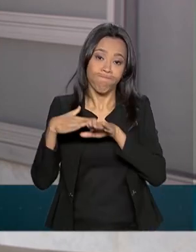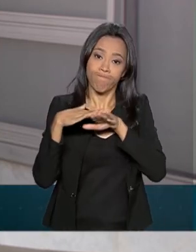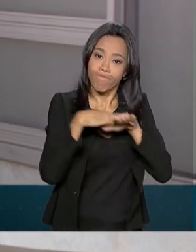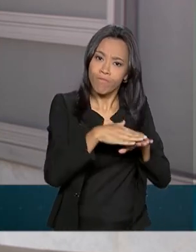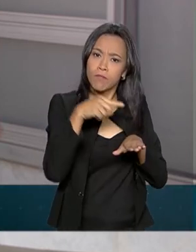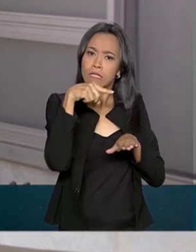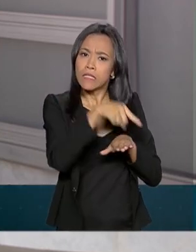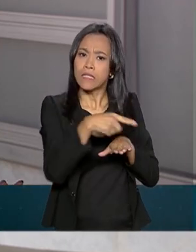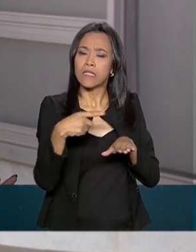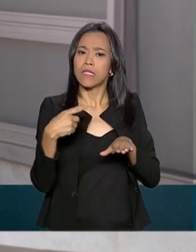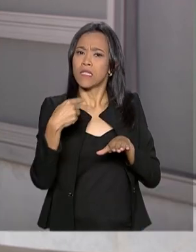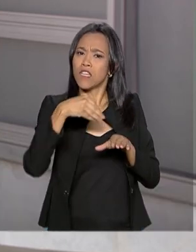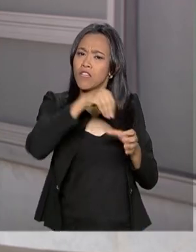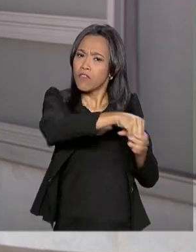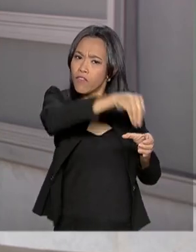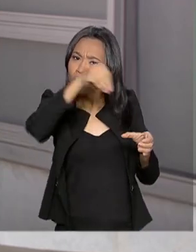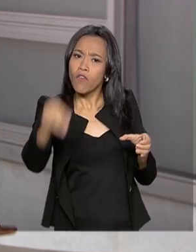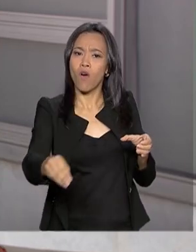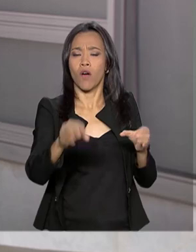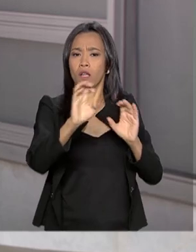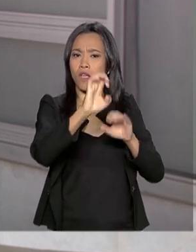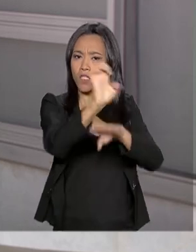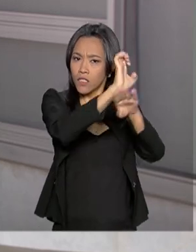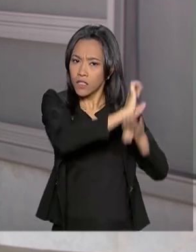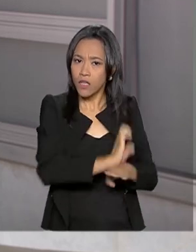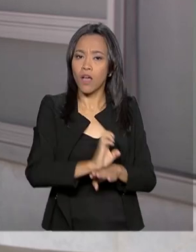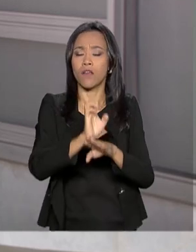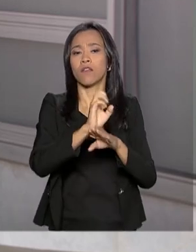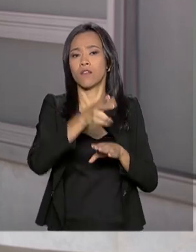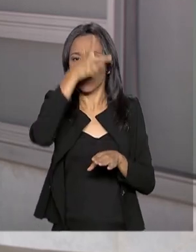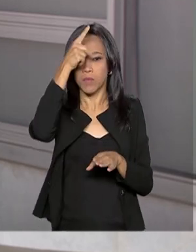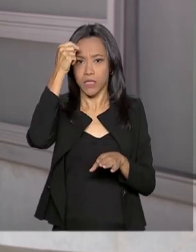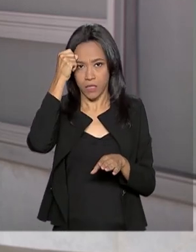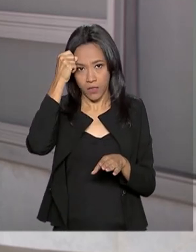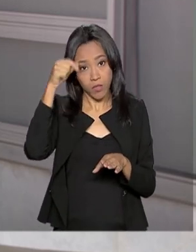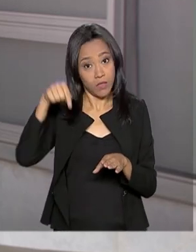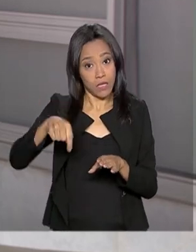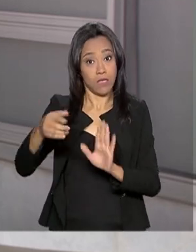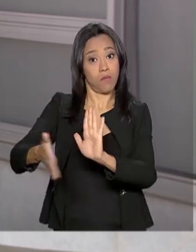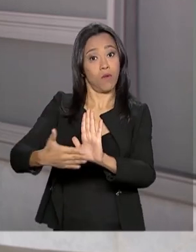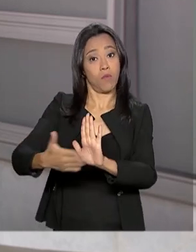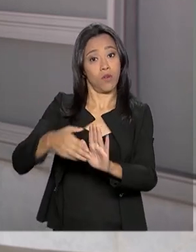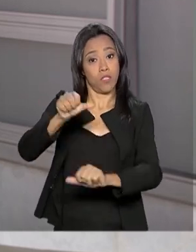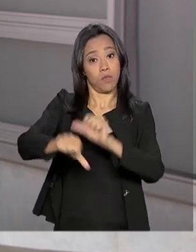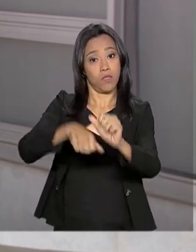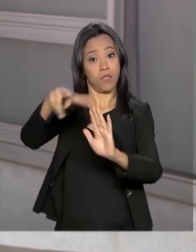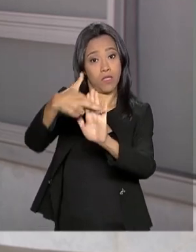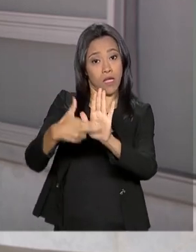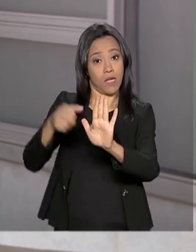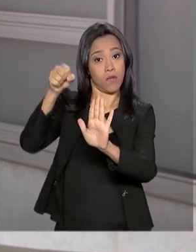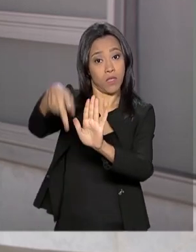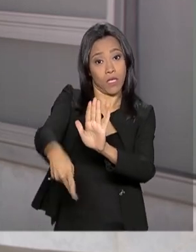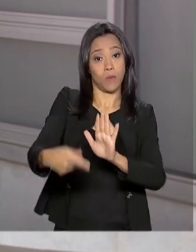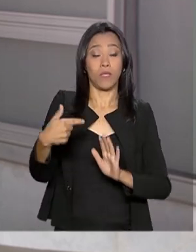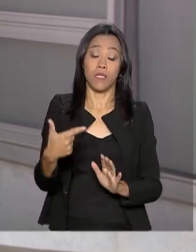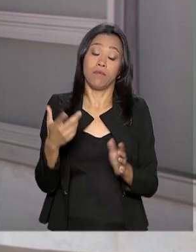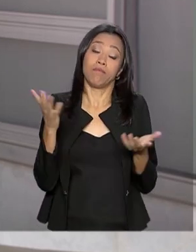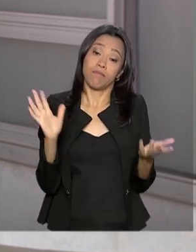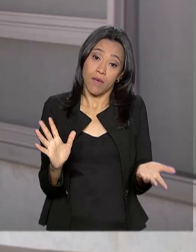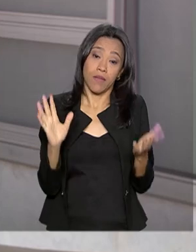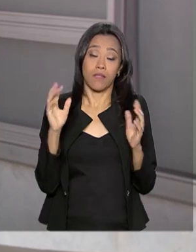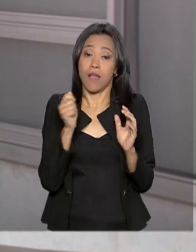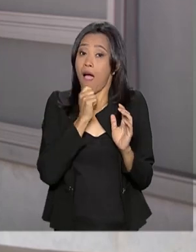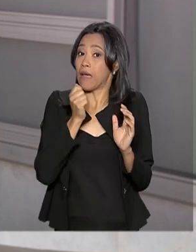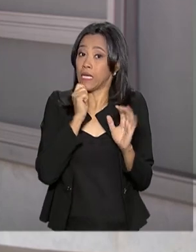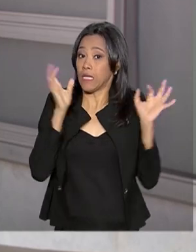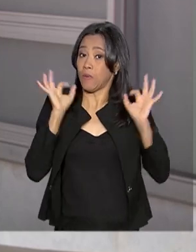Moreira, para deixar estados e municípios fora da reforma. No fim de semana, o relator conversou com integrantes da equipe econômica, mas ele garantiu que não